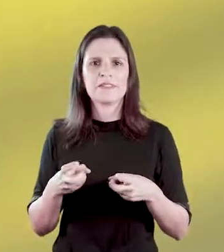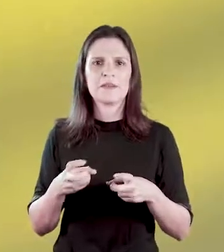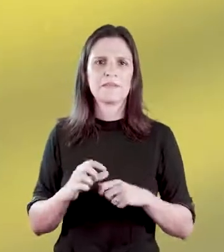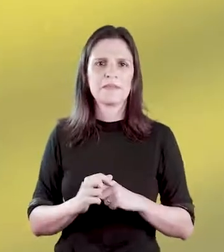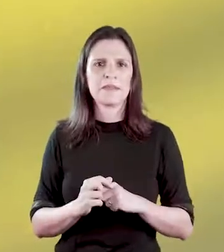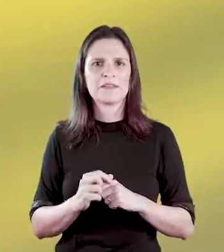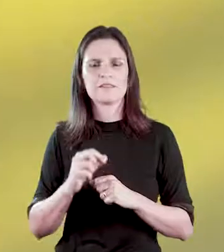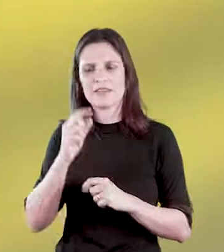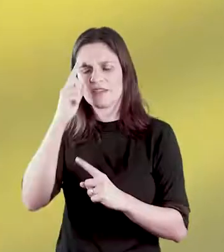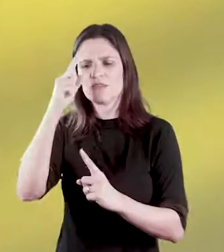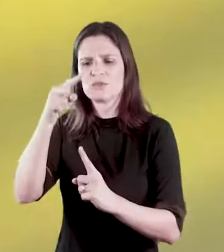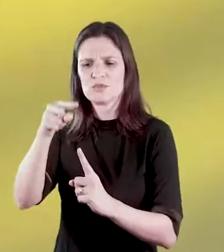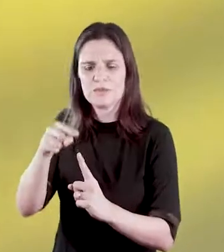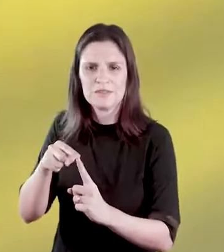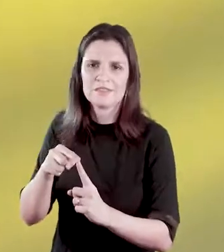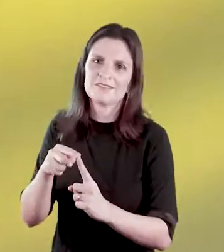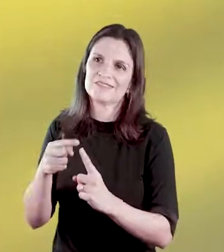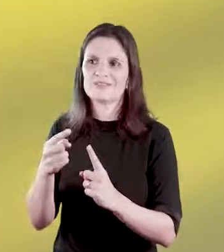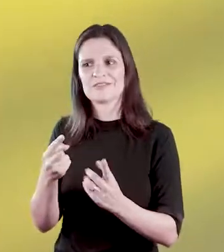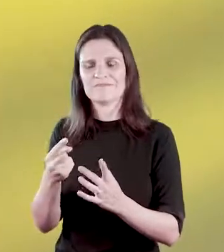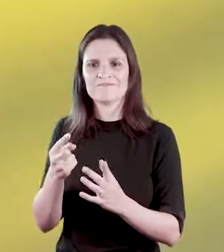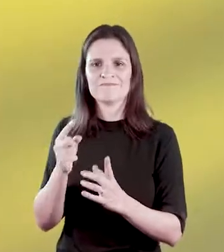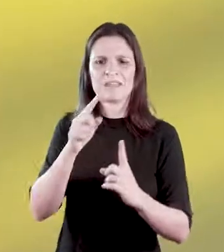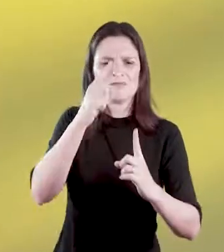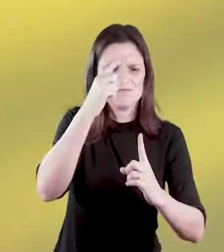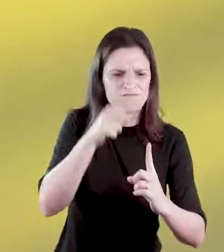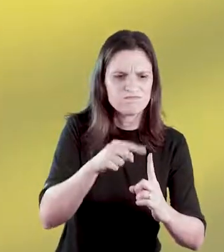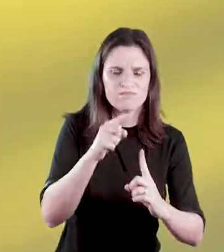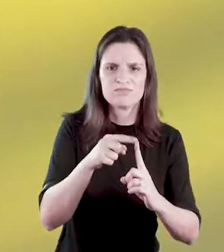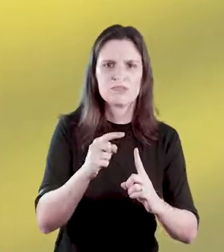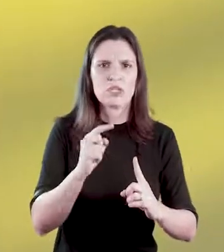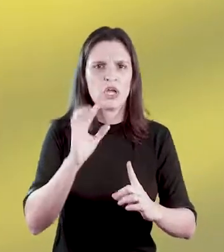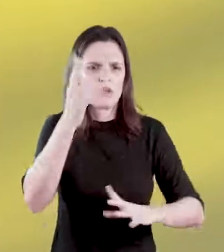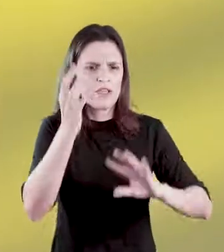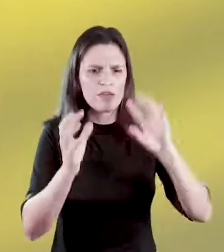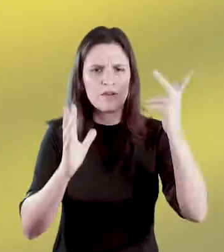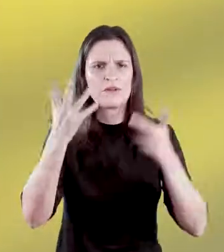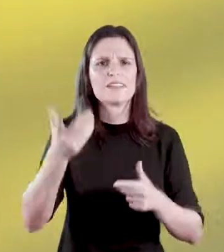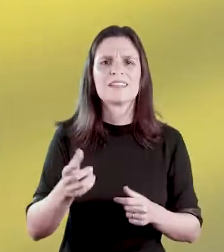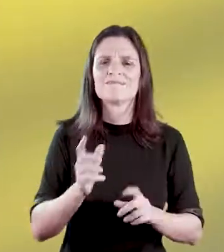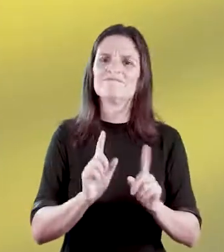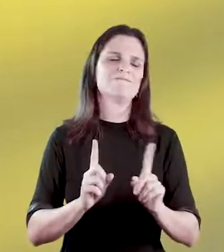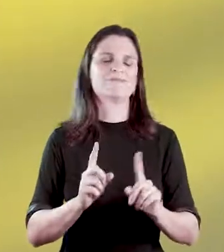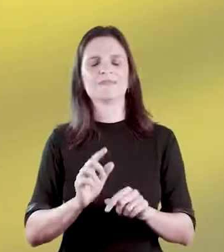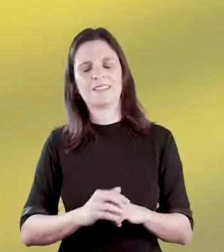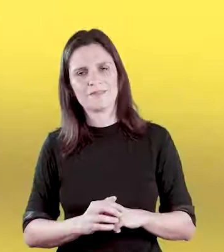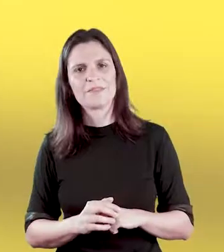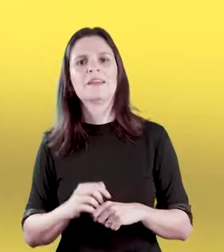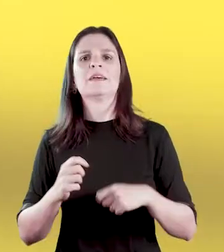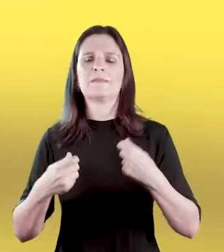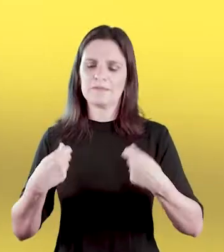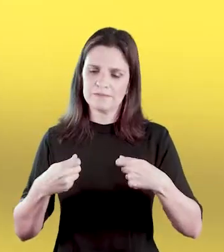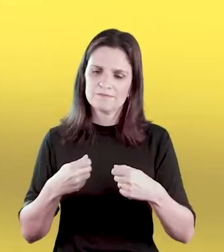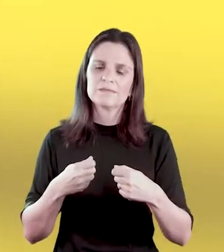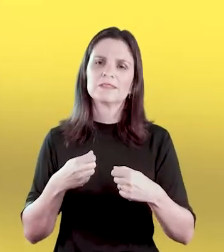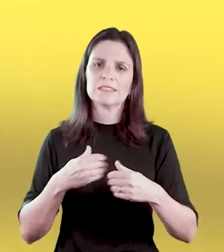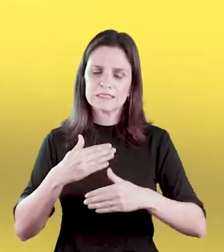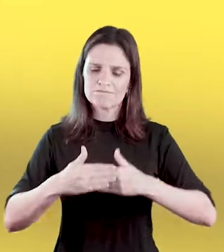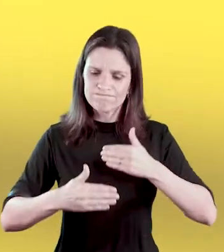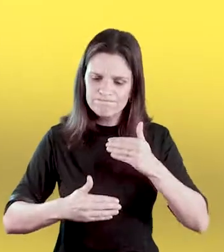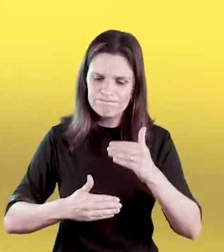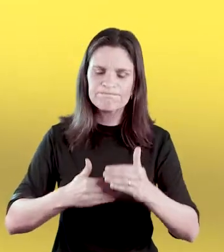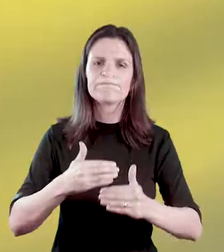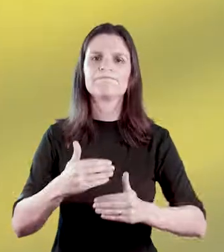aquilo que a gente eu mexa fazer assim não não consegue fazer a gente para fazer um bom mandar você tem que estar articulado em